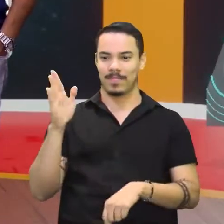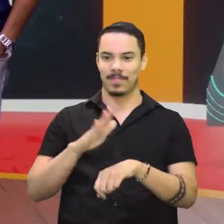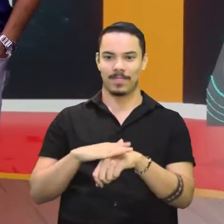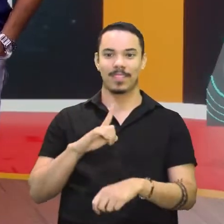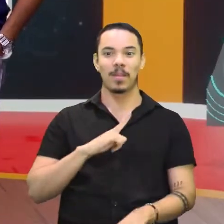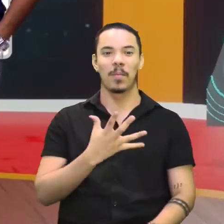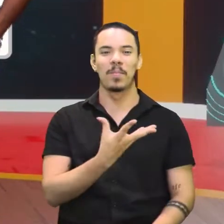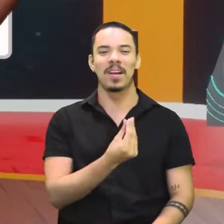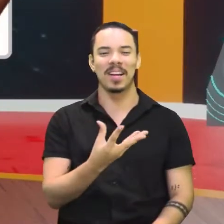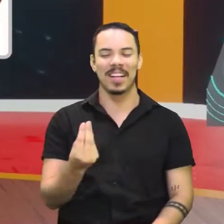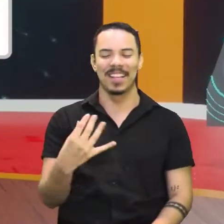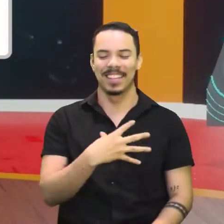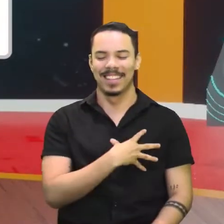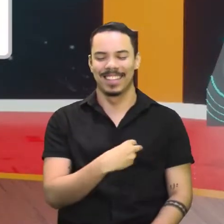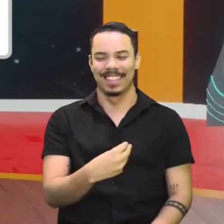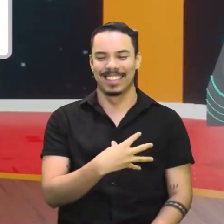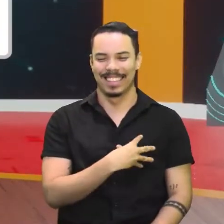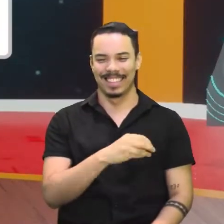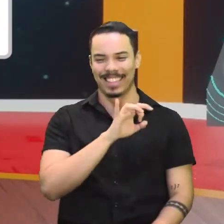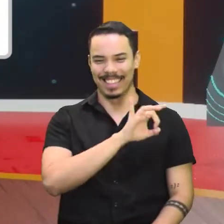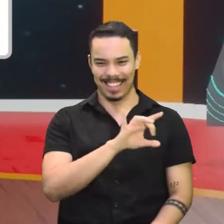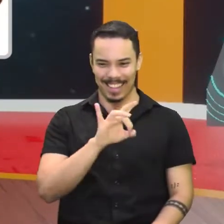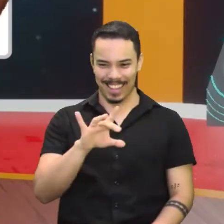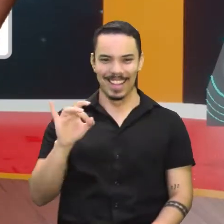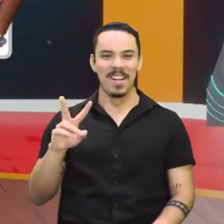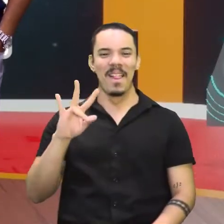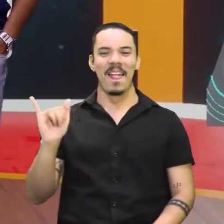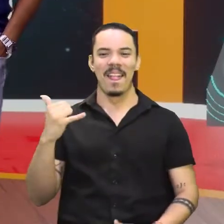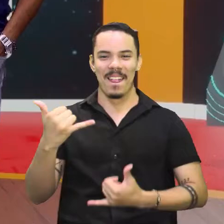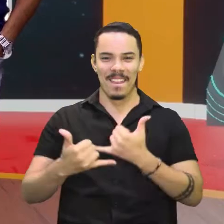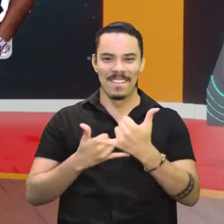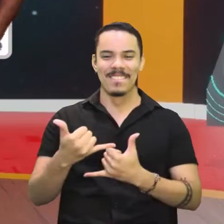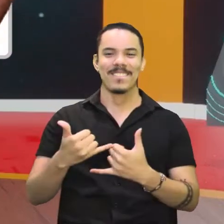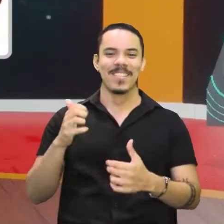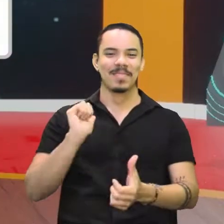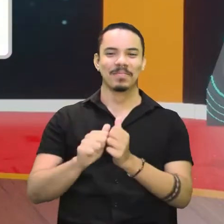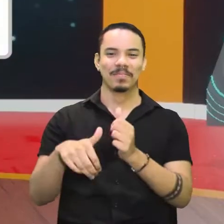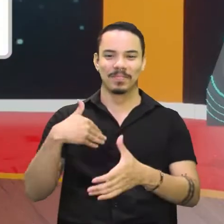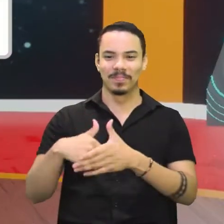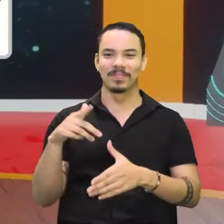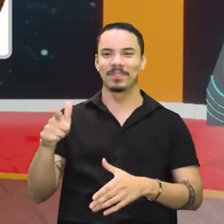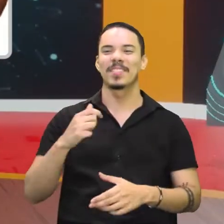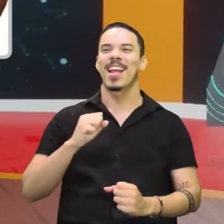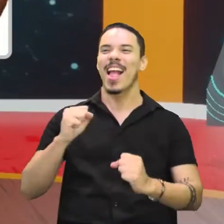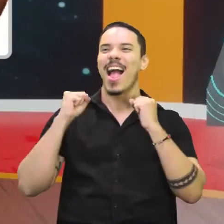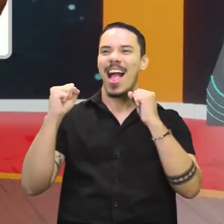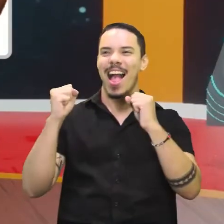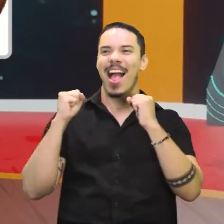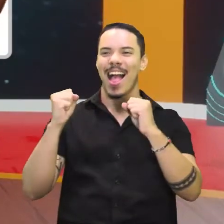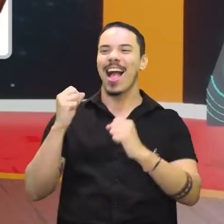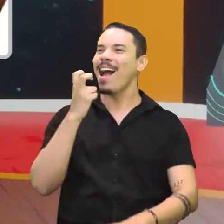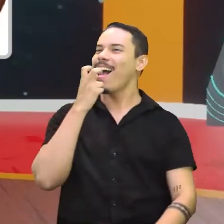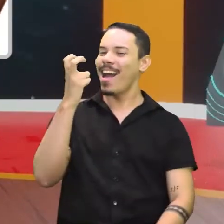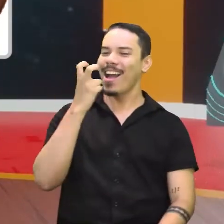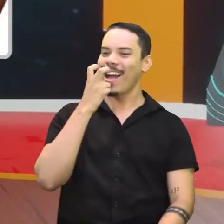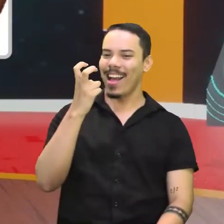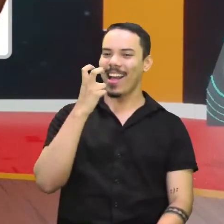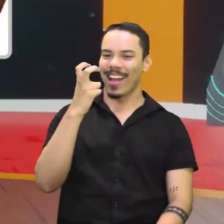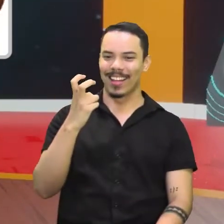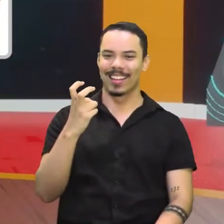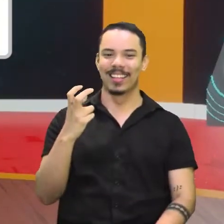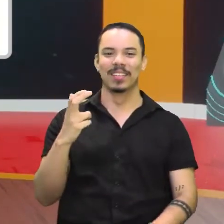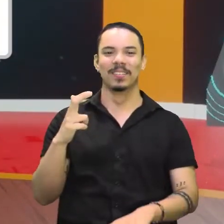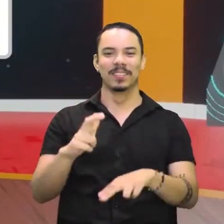né? Aí cada filho tá jogando uma modalidade no joé, o professor Maurício tá ali gastando toda a voz que ele tem. Pior que eu tô evitando,